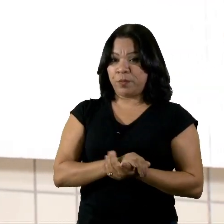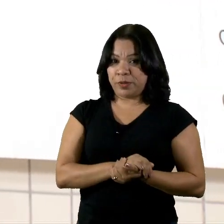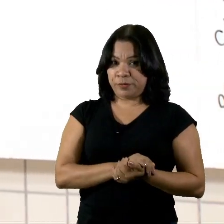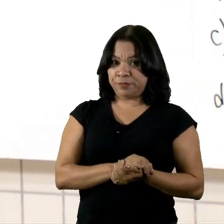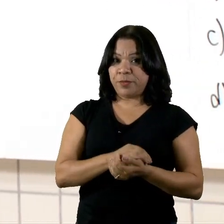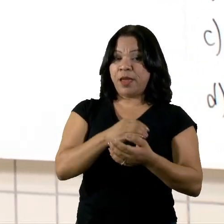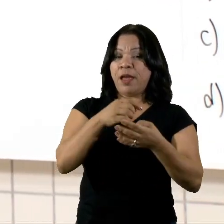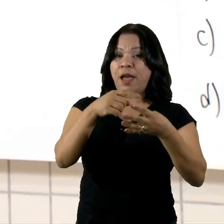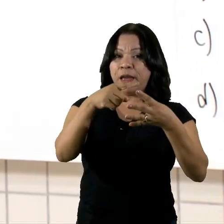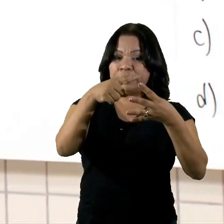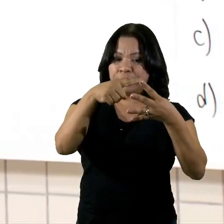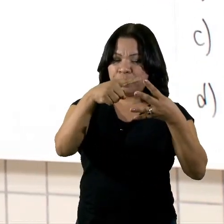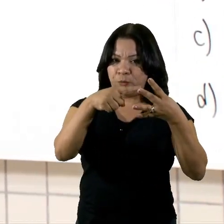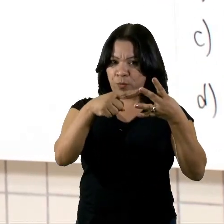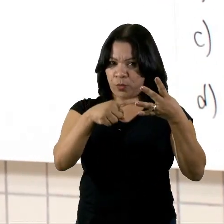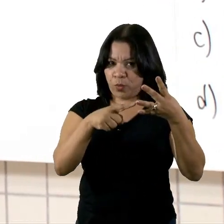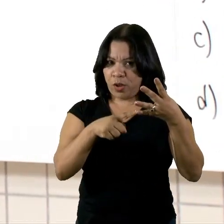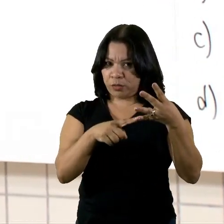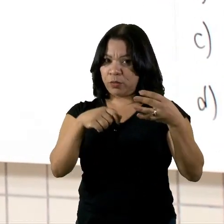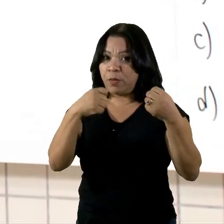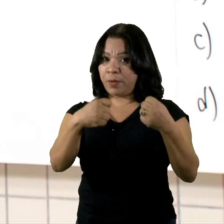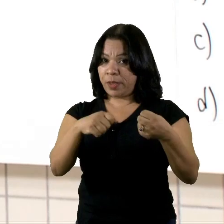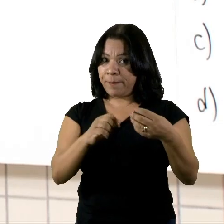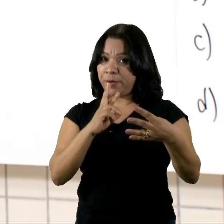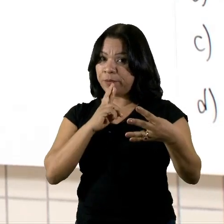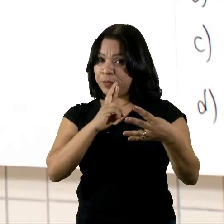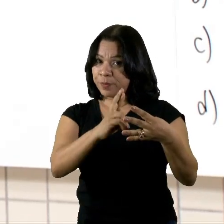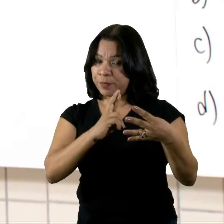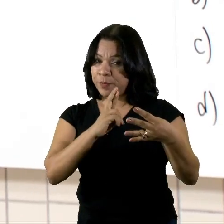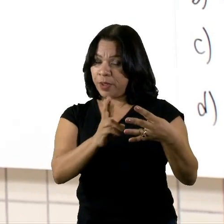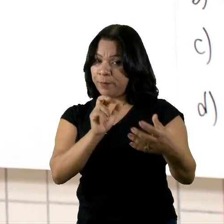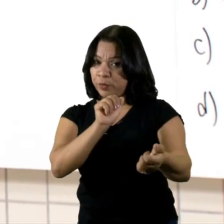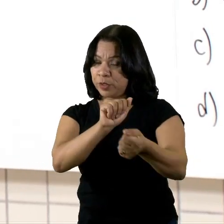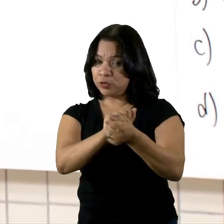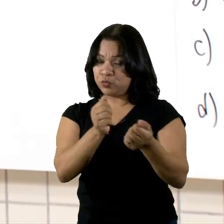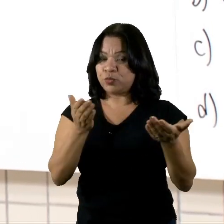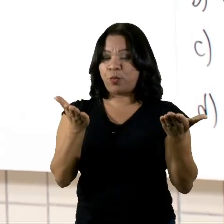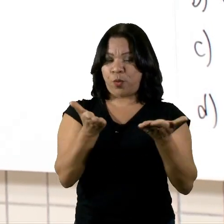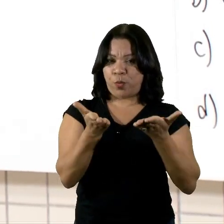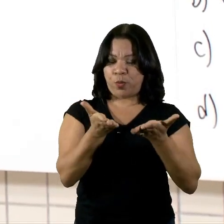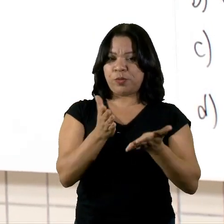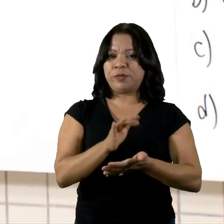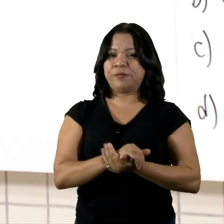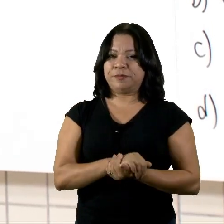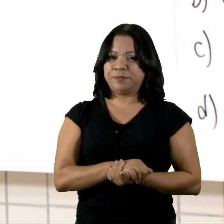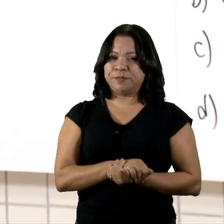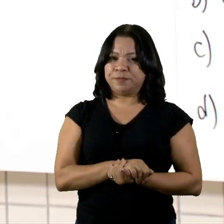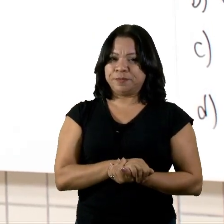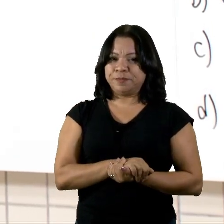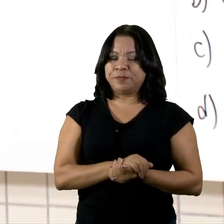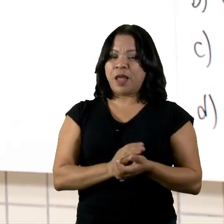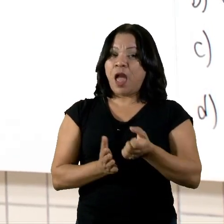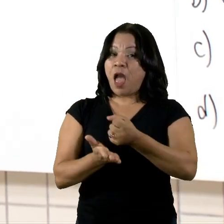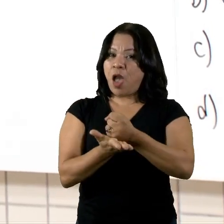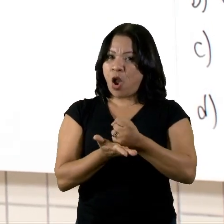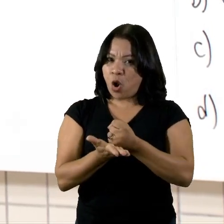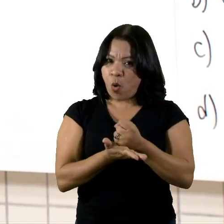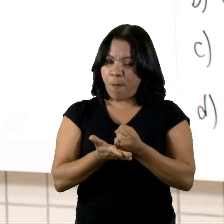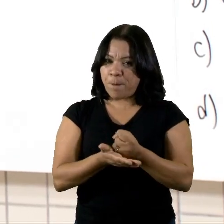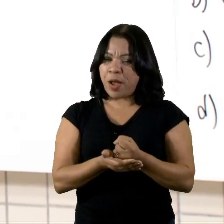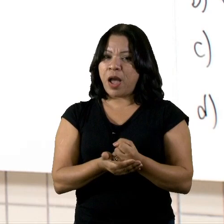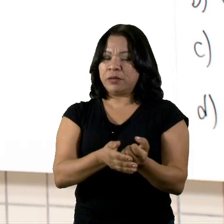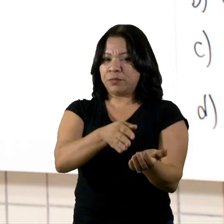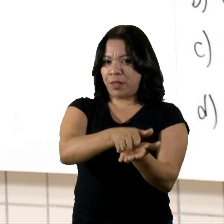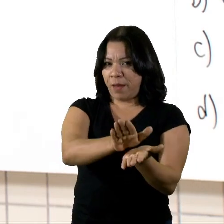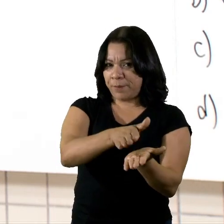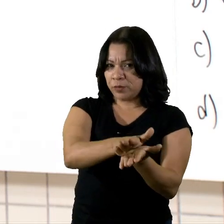itens que nós vamos responder juntos agora, tá? Com base na apostila que as colegas da